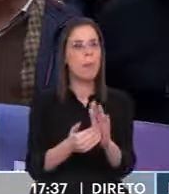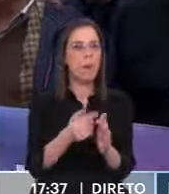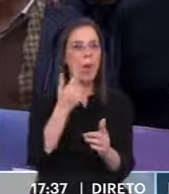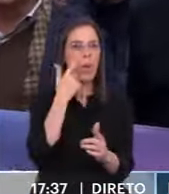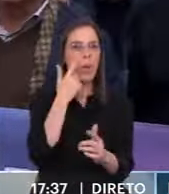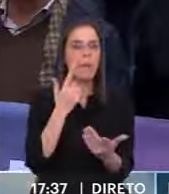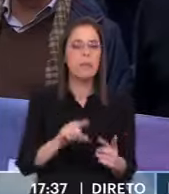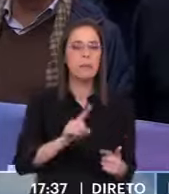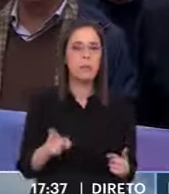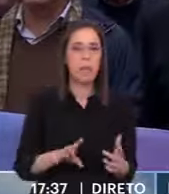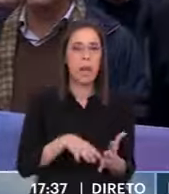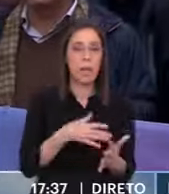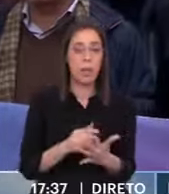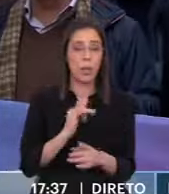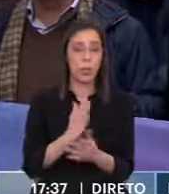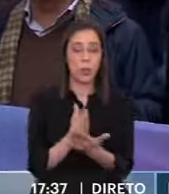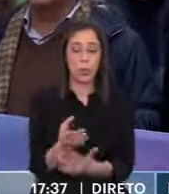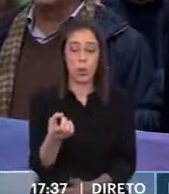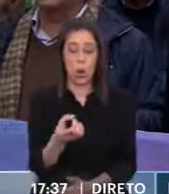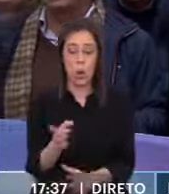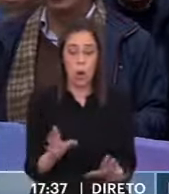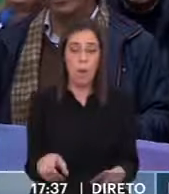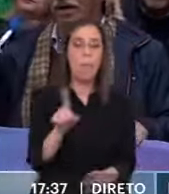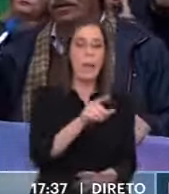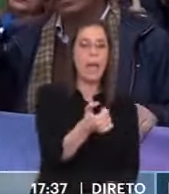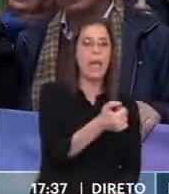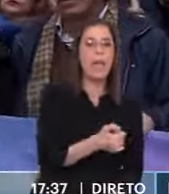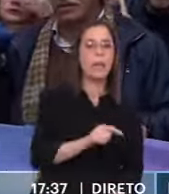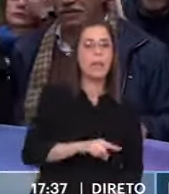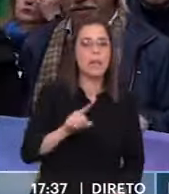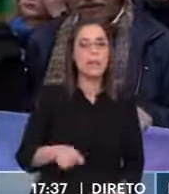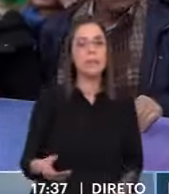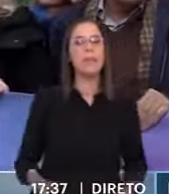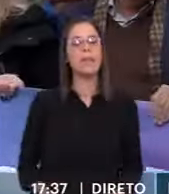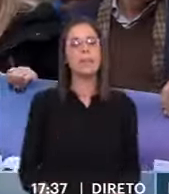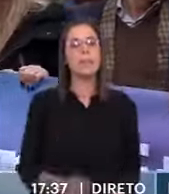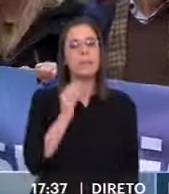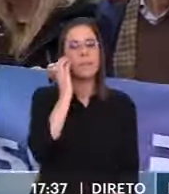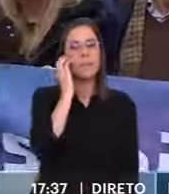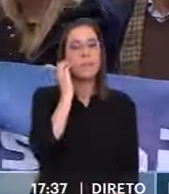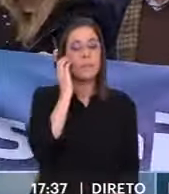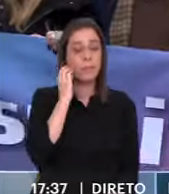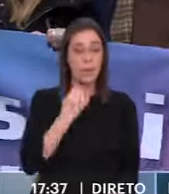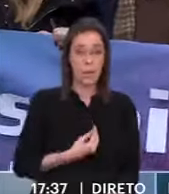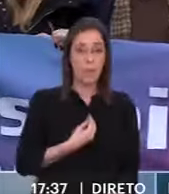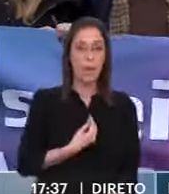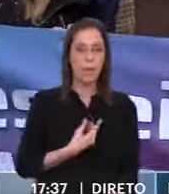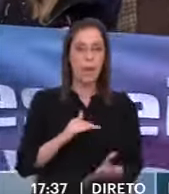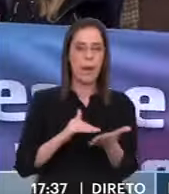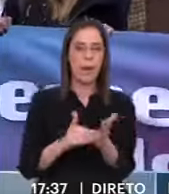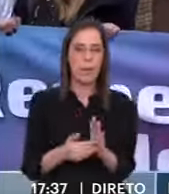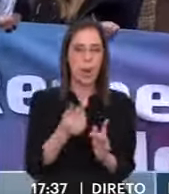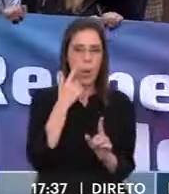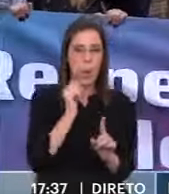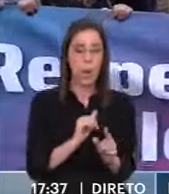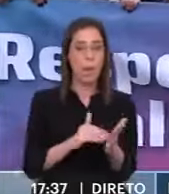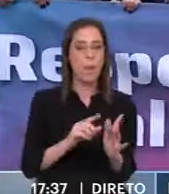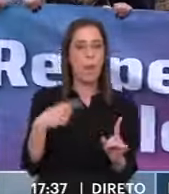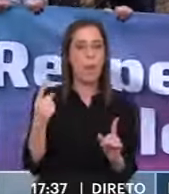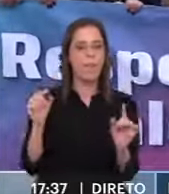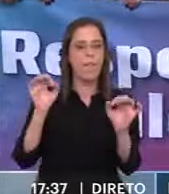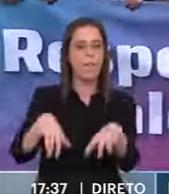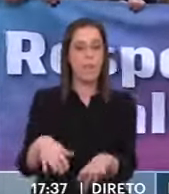frição? Não só do nono ano, mas, por exemplo, também do quinto ano, por exemplo? O que nos está a preocupar mais não são tantas provas da frição, é mais as provas